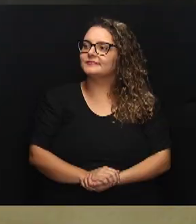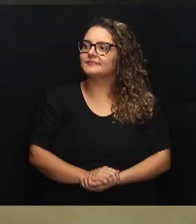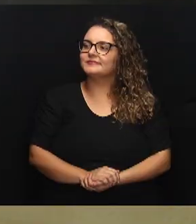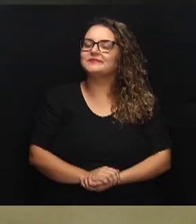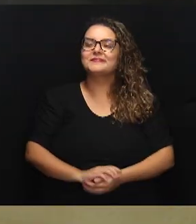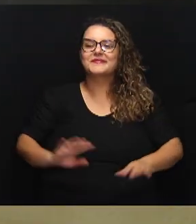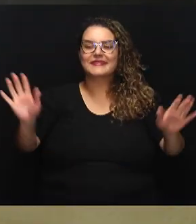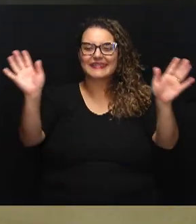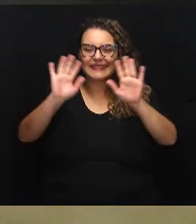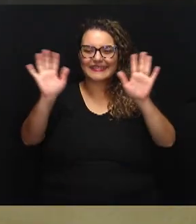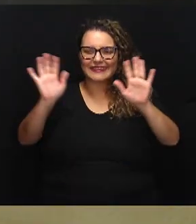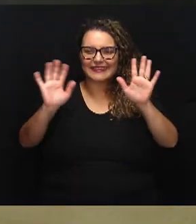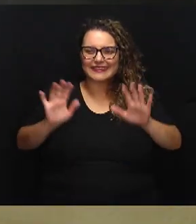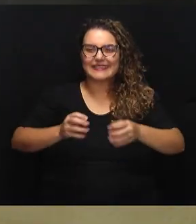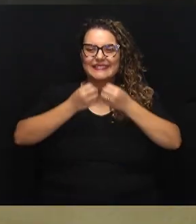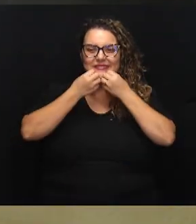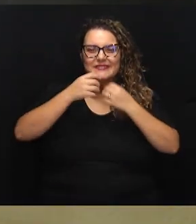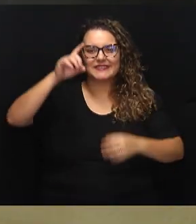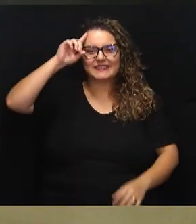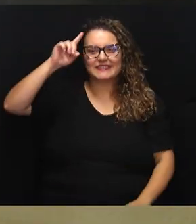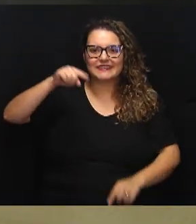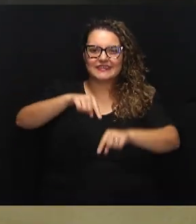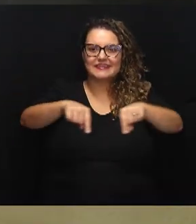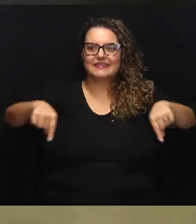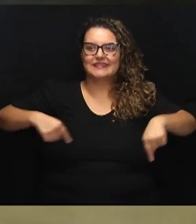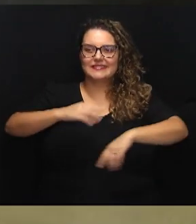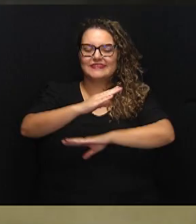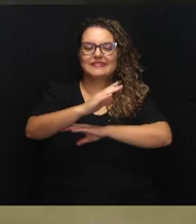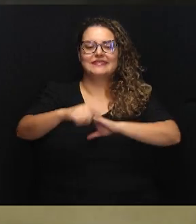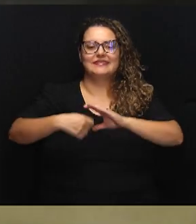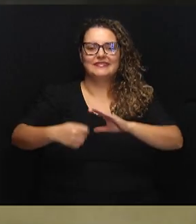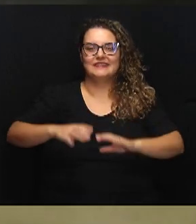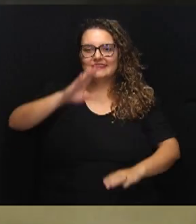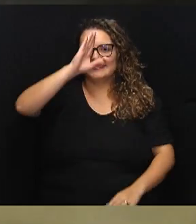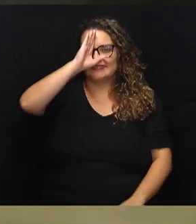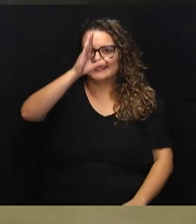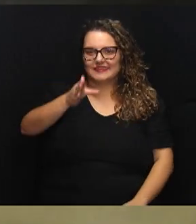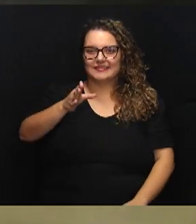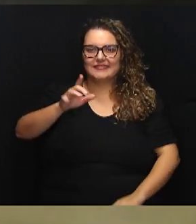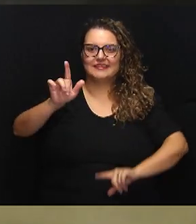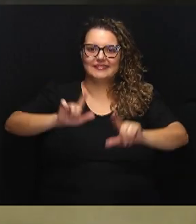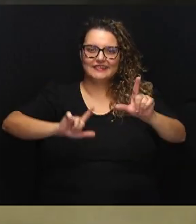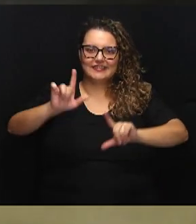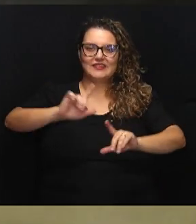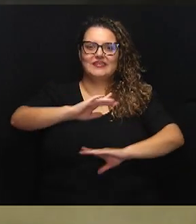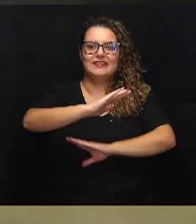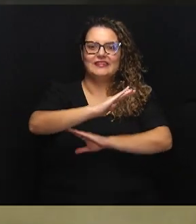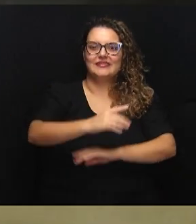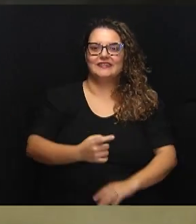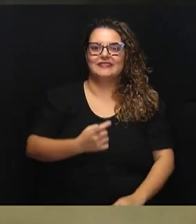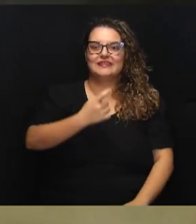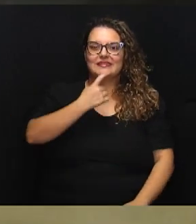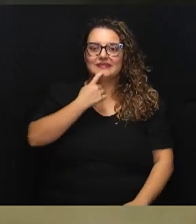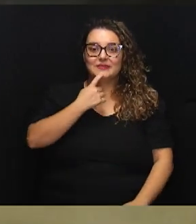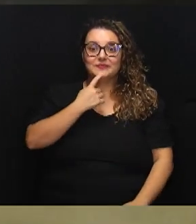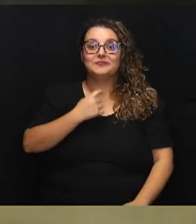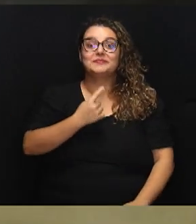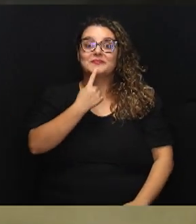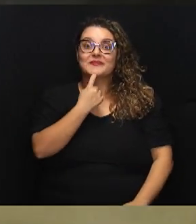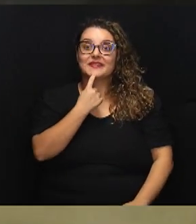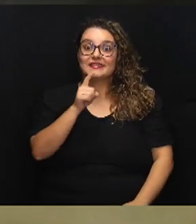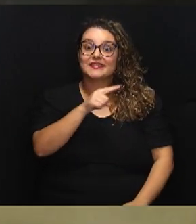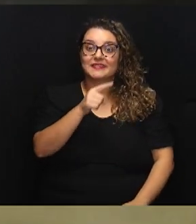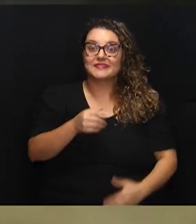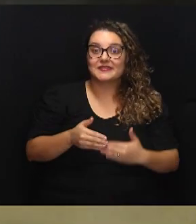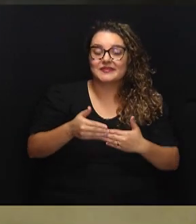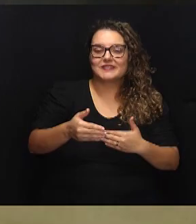Olá, bom dia! Estúdio Câmara no ar, direto dos estúdios da TV Câmara Campinas. Feriadão hoje, feriado